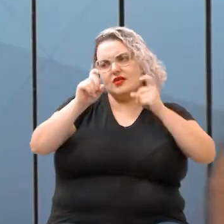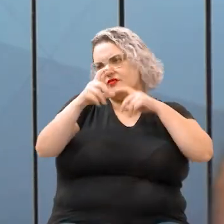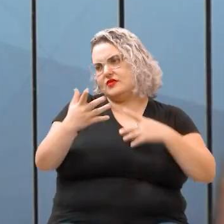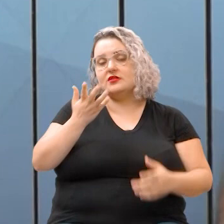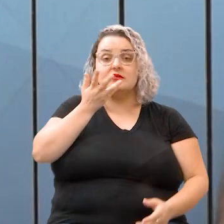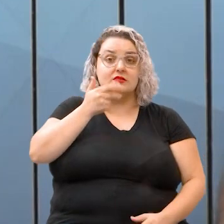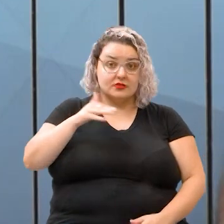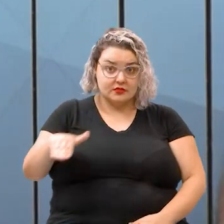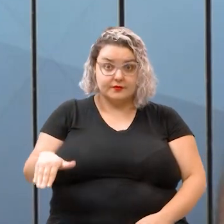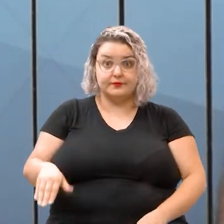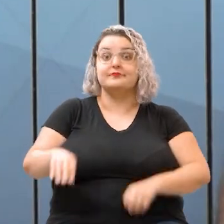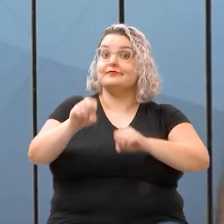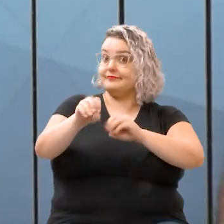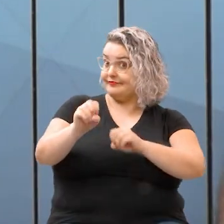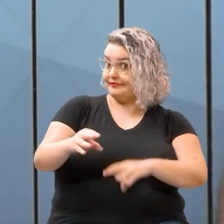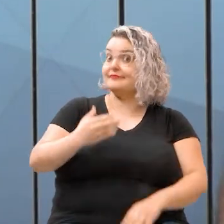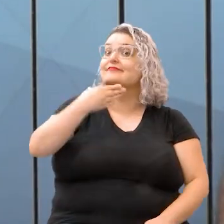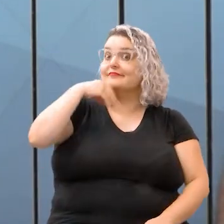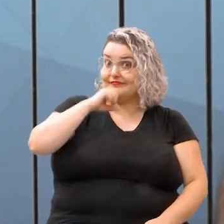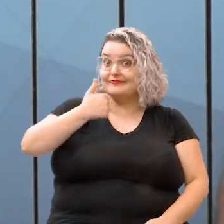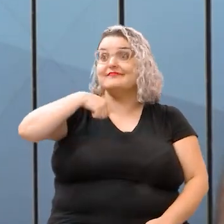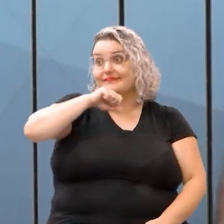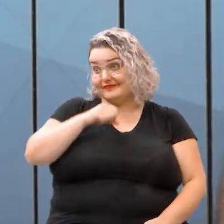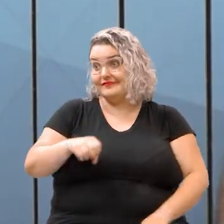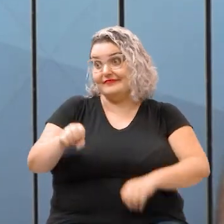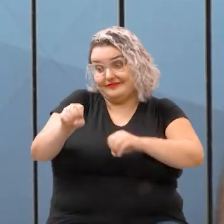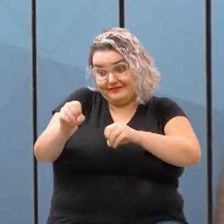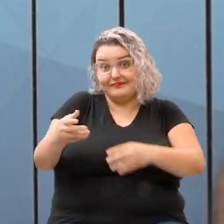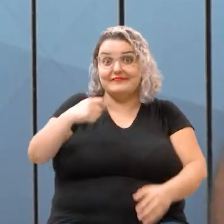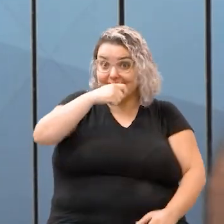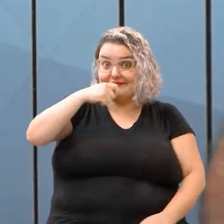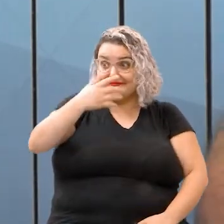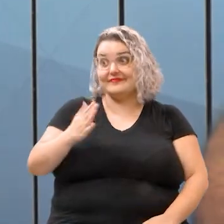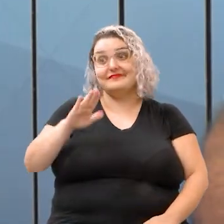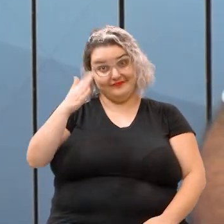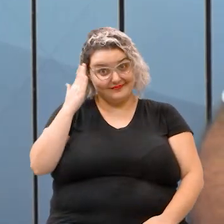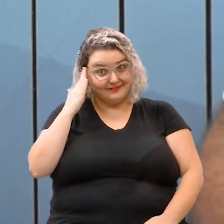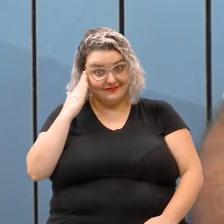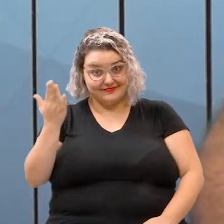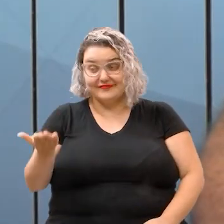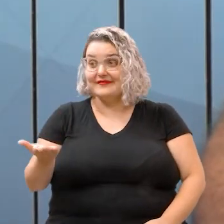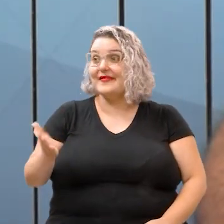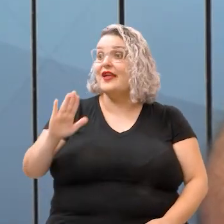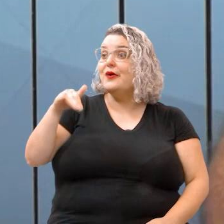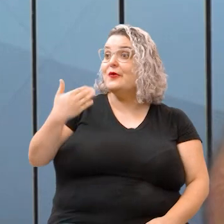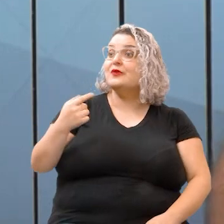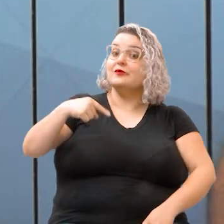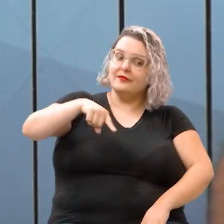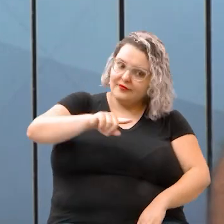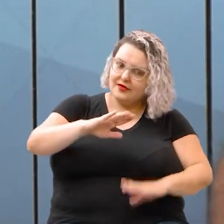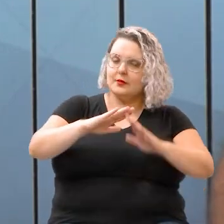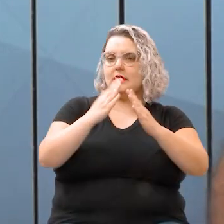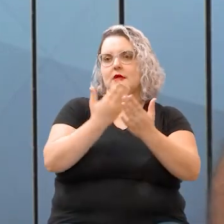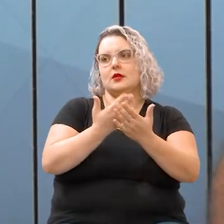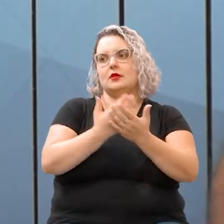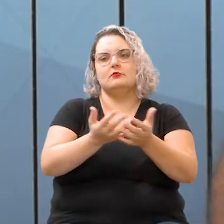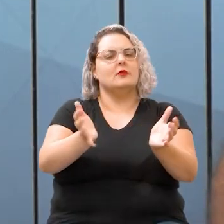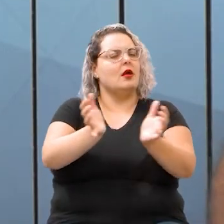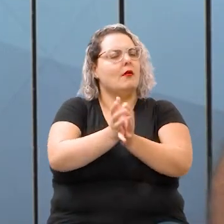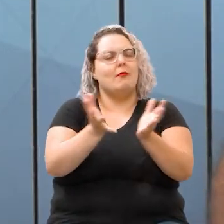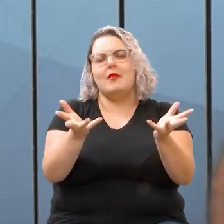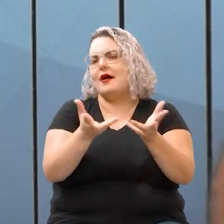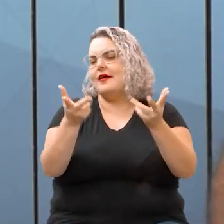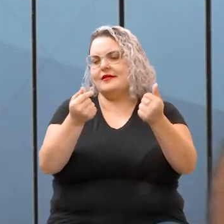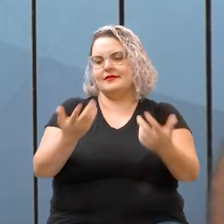ver criança que ensina o pai e a mãe como escova o dente, entendeu? Quando a gente vai na escola, as equipes, elas são muito